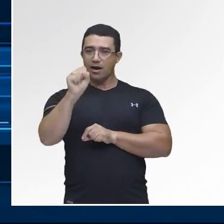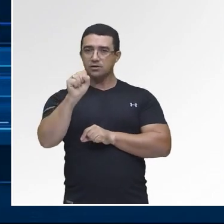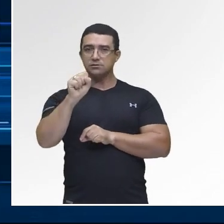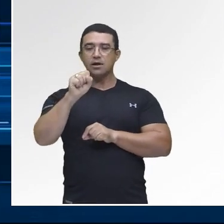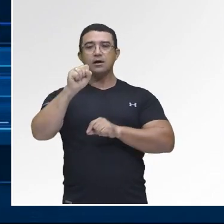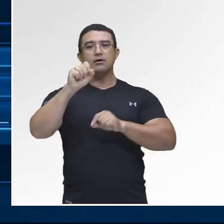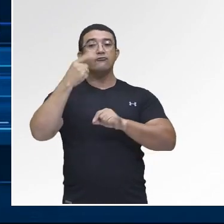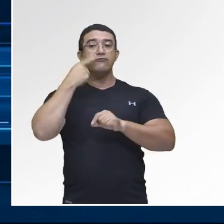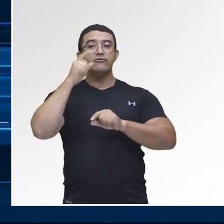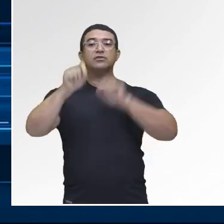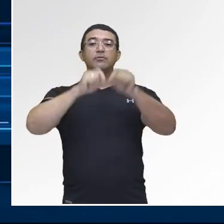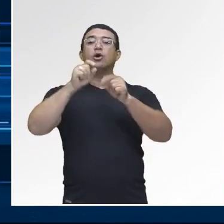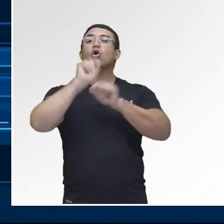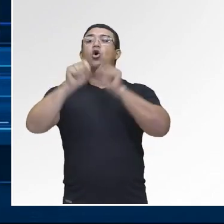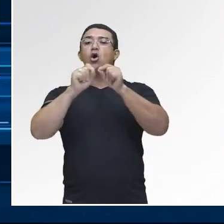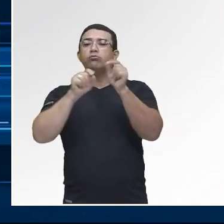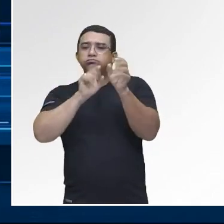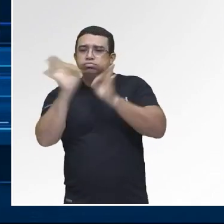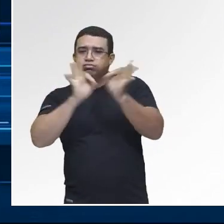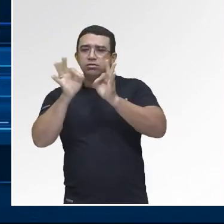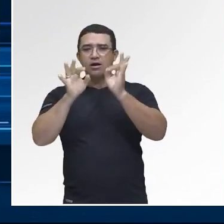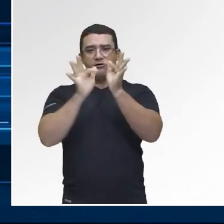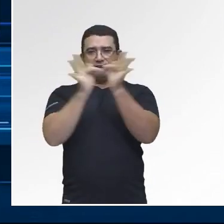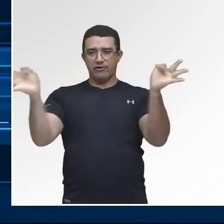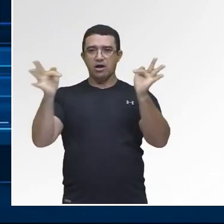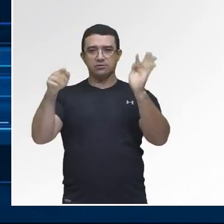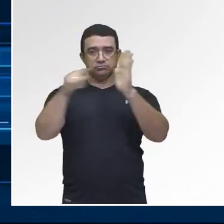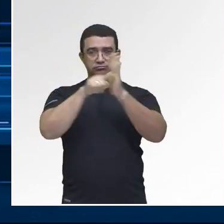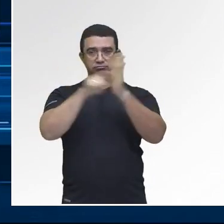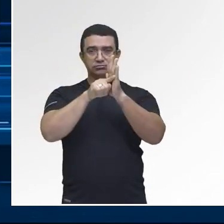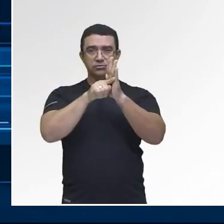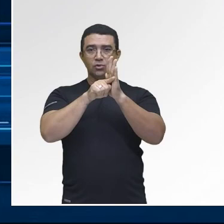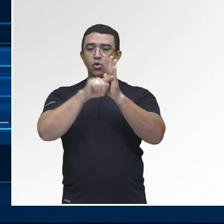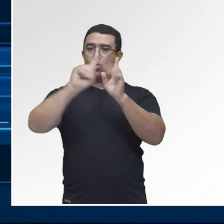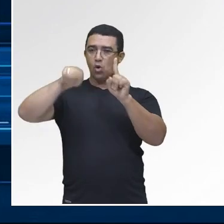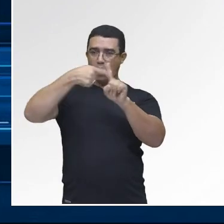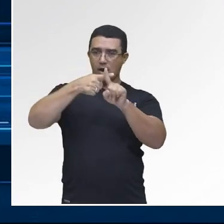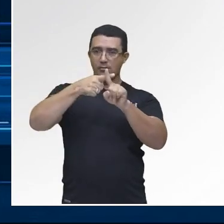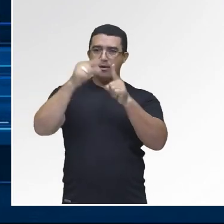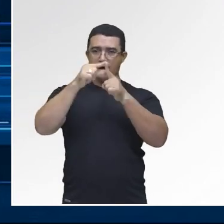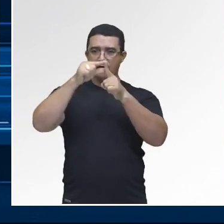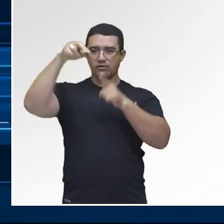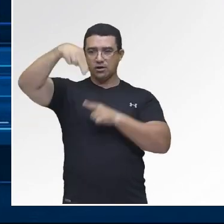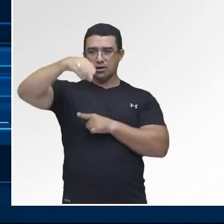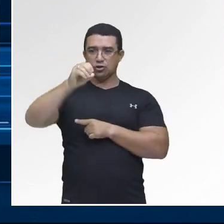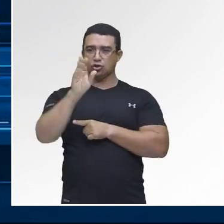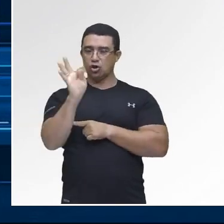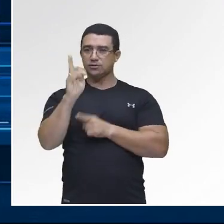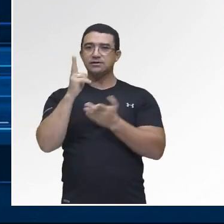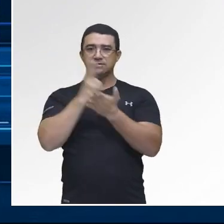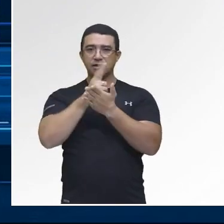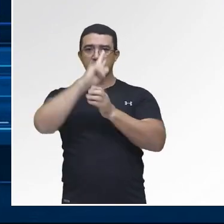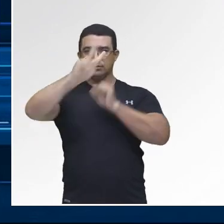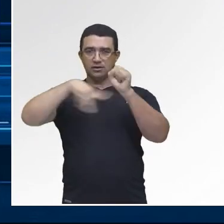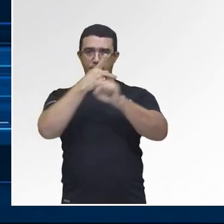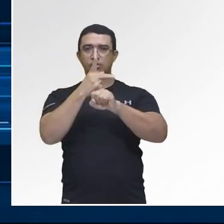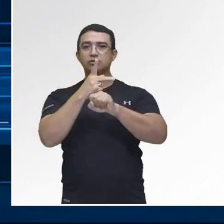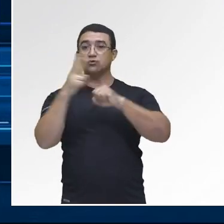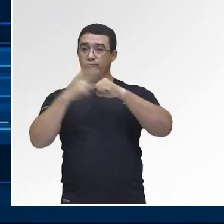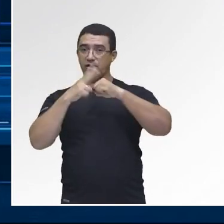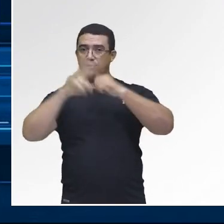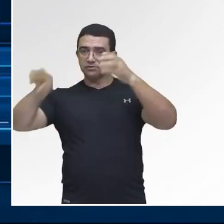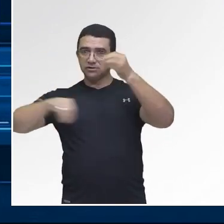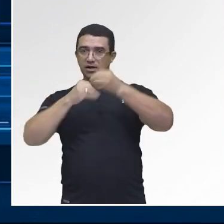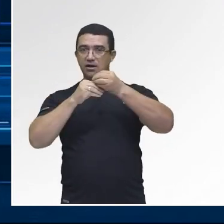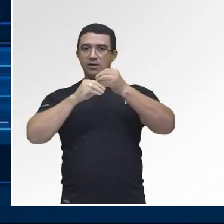formas negativas, que é a presença, né, que se dá basicamente pela presença do not, que vai sempre depois do verbo auxiliar have